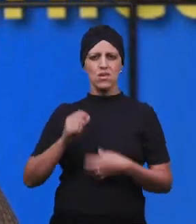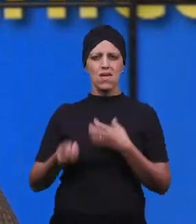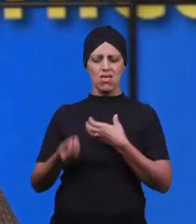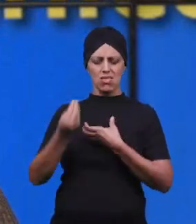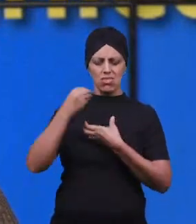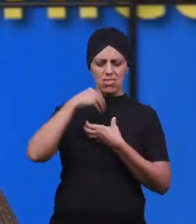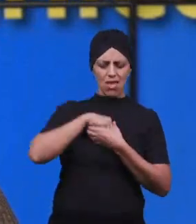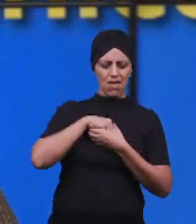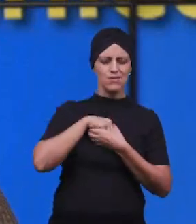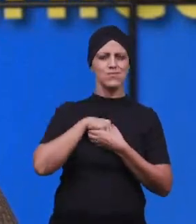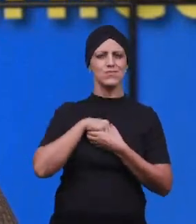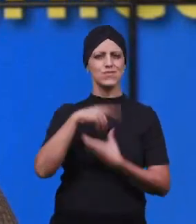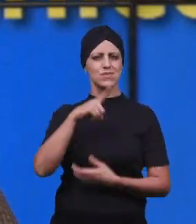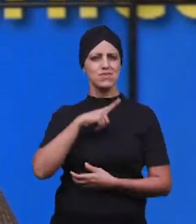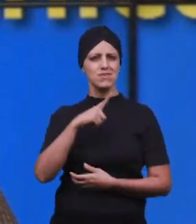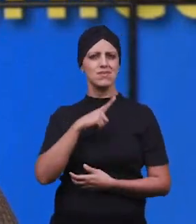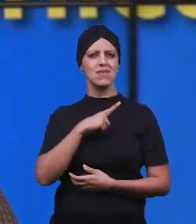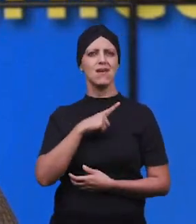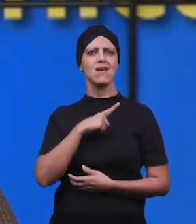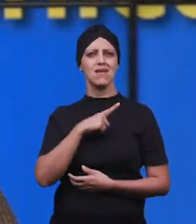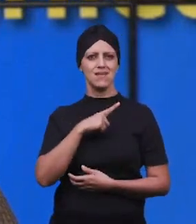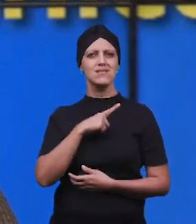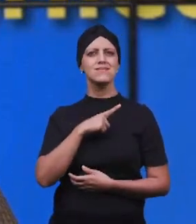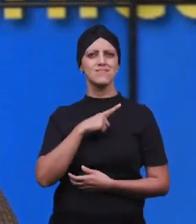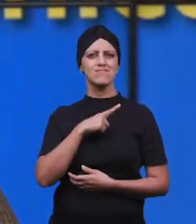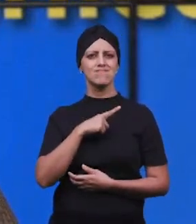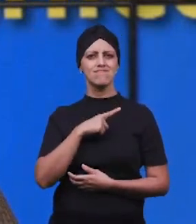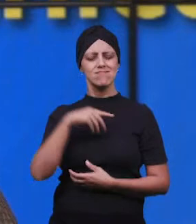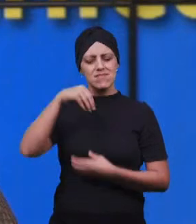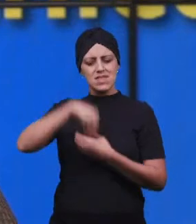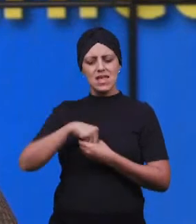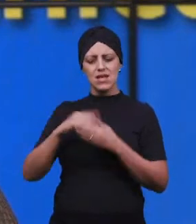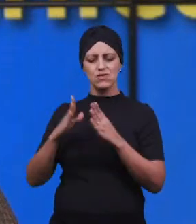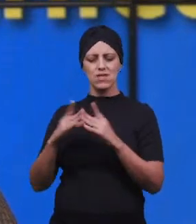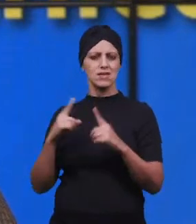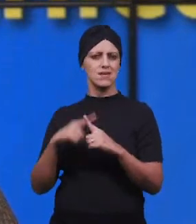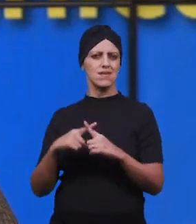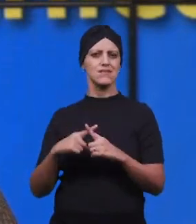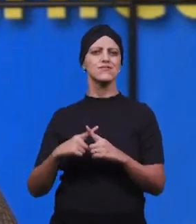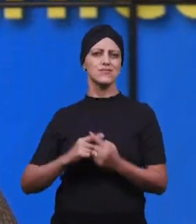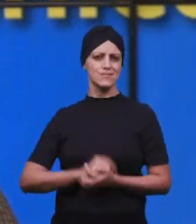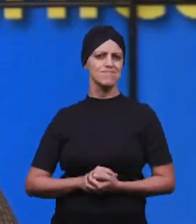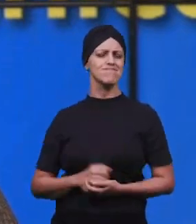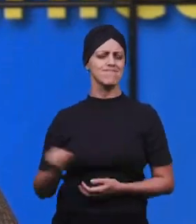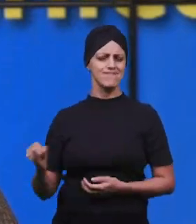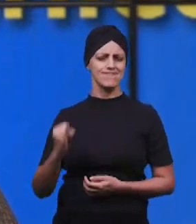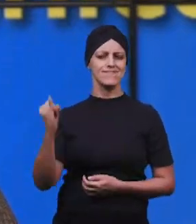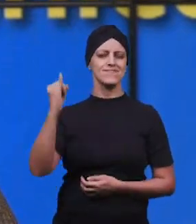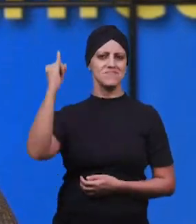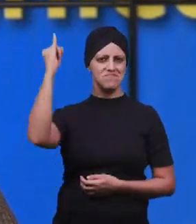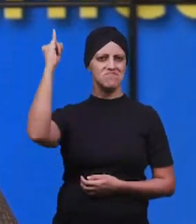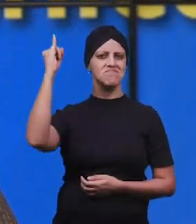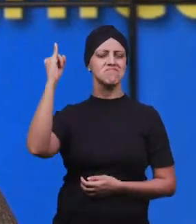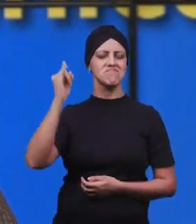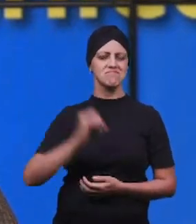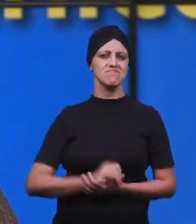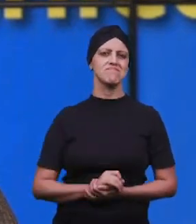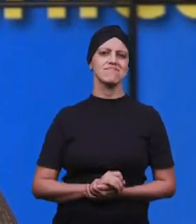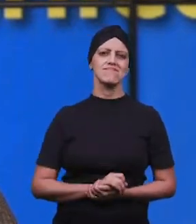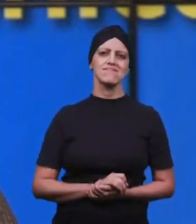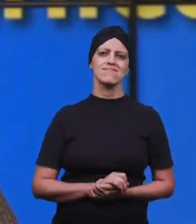aquele alimento interno, ou seja, que está no íntimo, está no interior, o alimento interior do corpo. É um aspecto muito